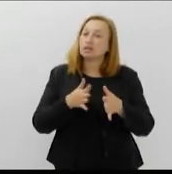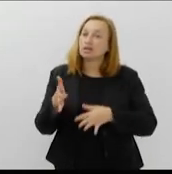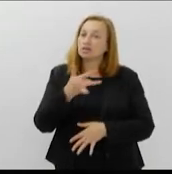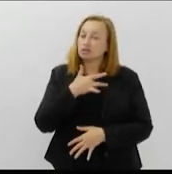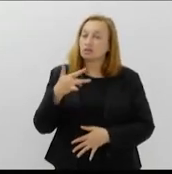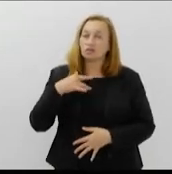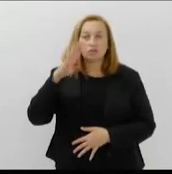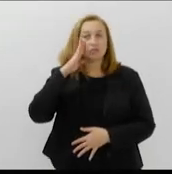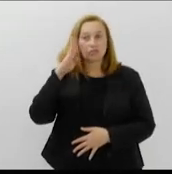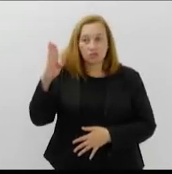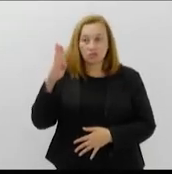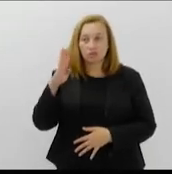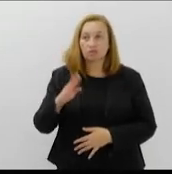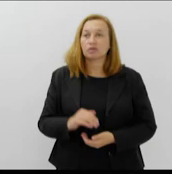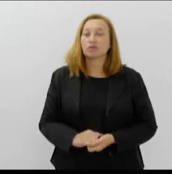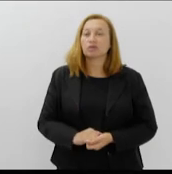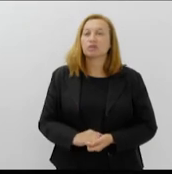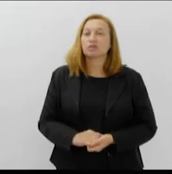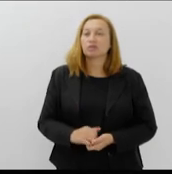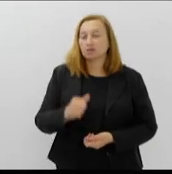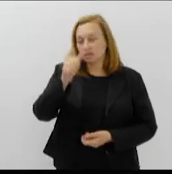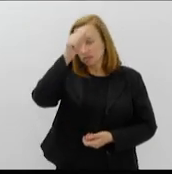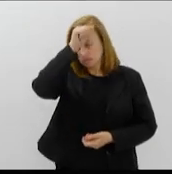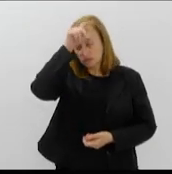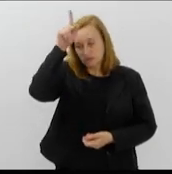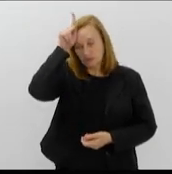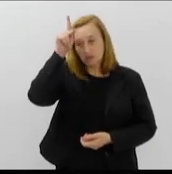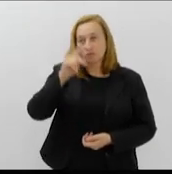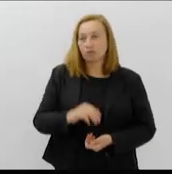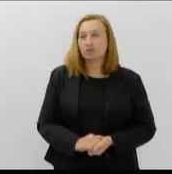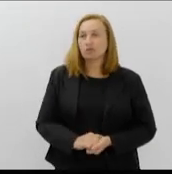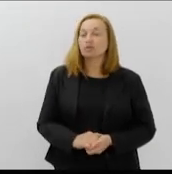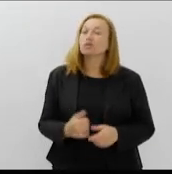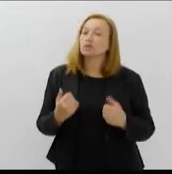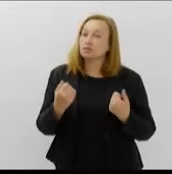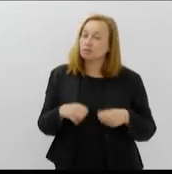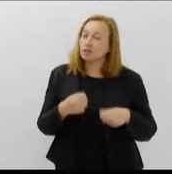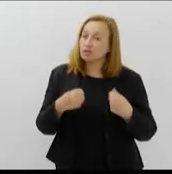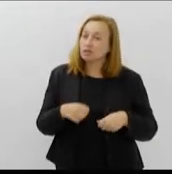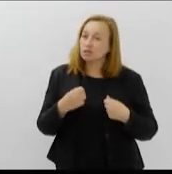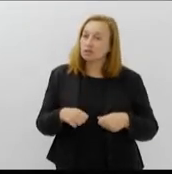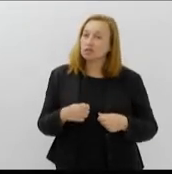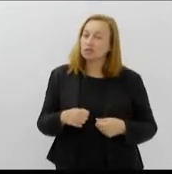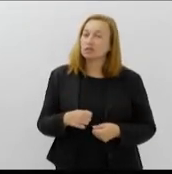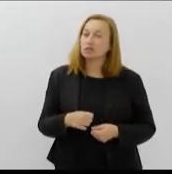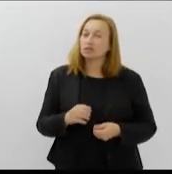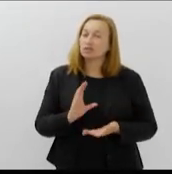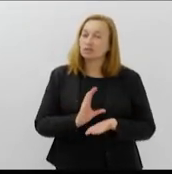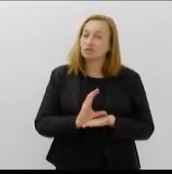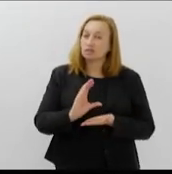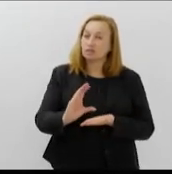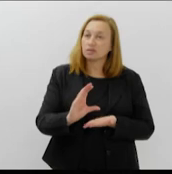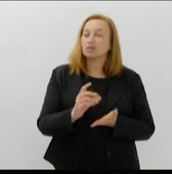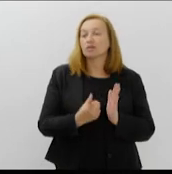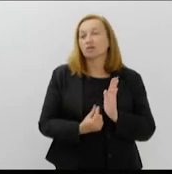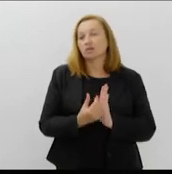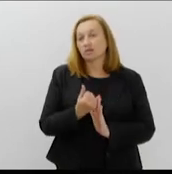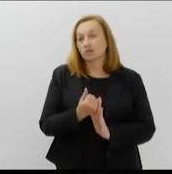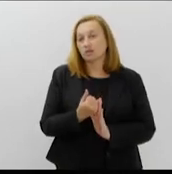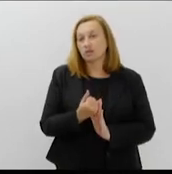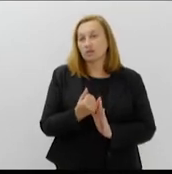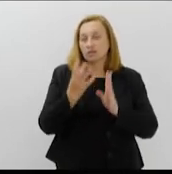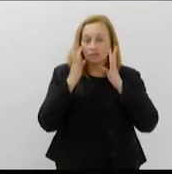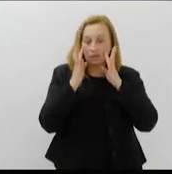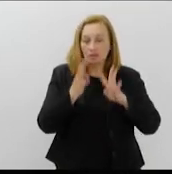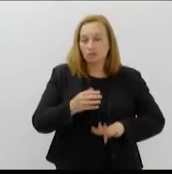saúde, principalmente as prefeituras, que precisam desse reforço orçamentário, tanto na